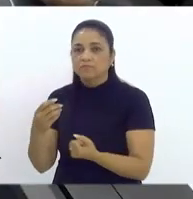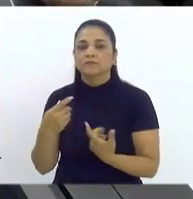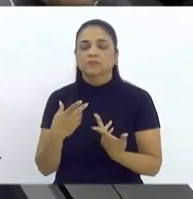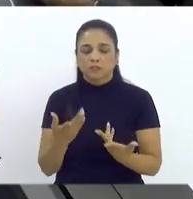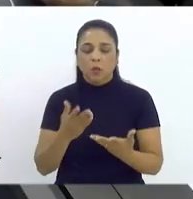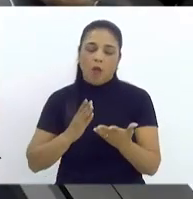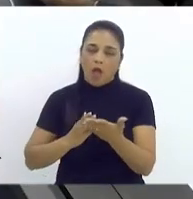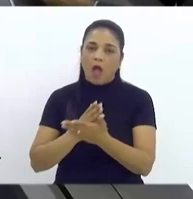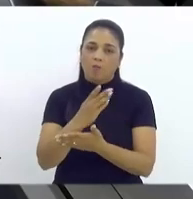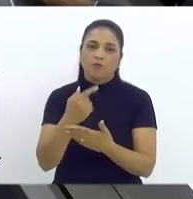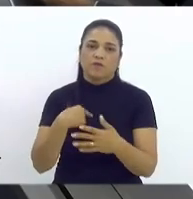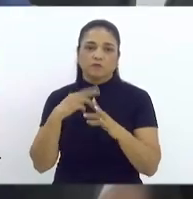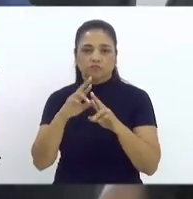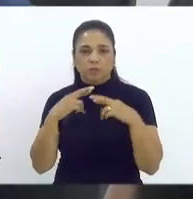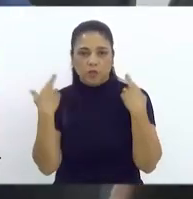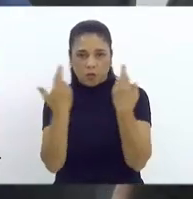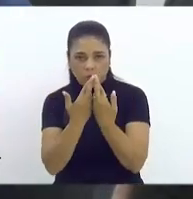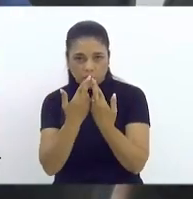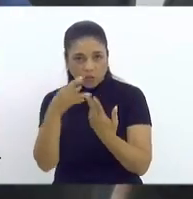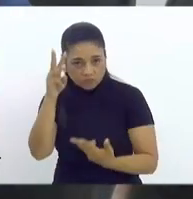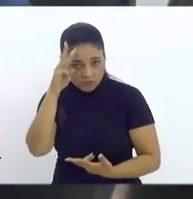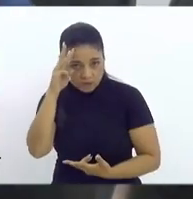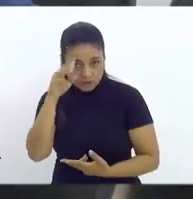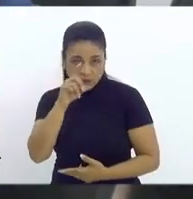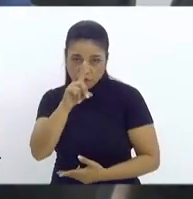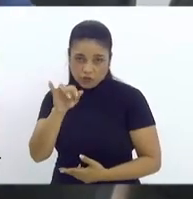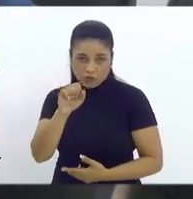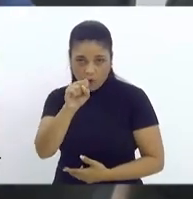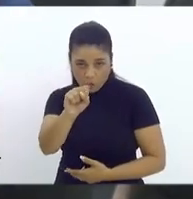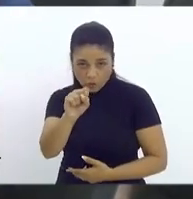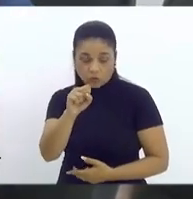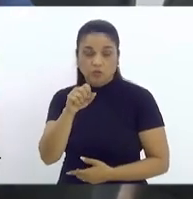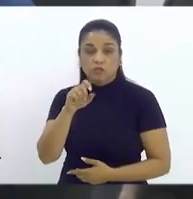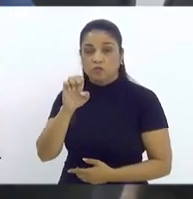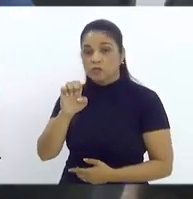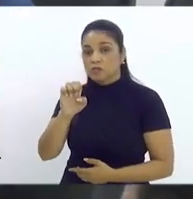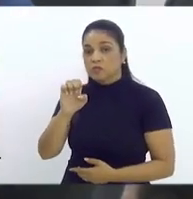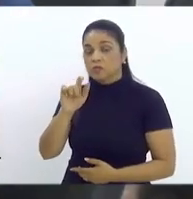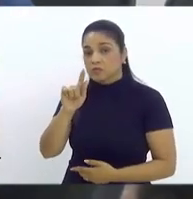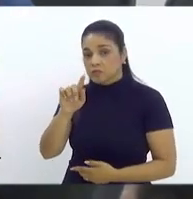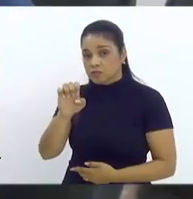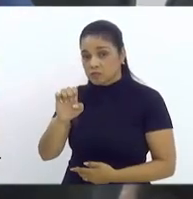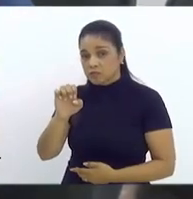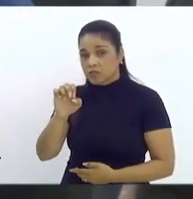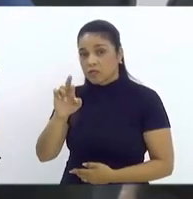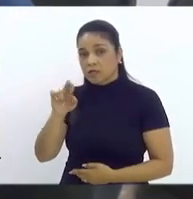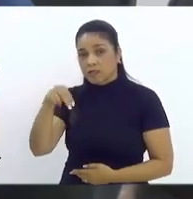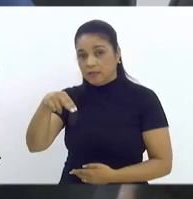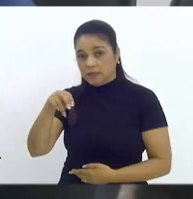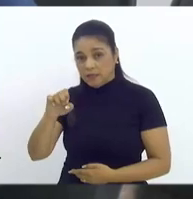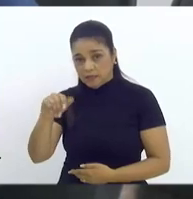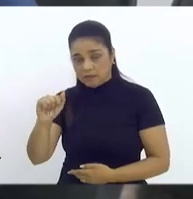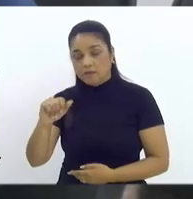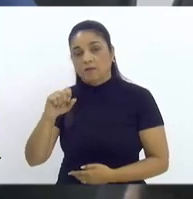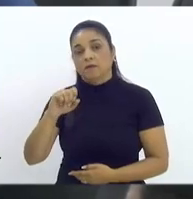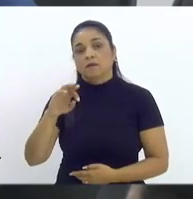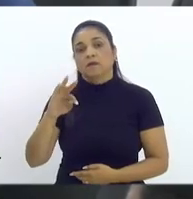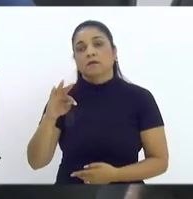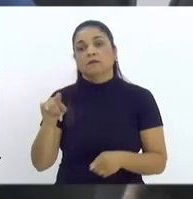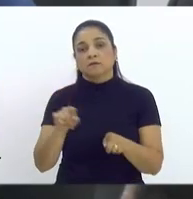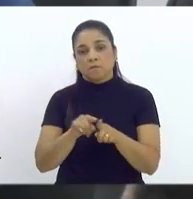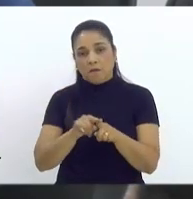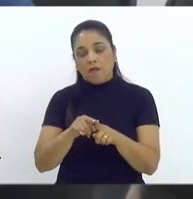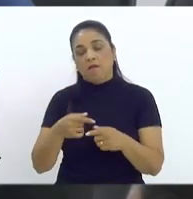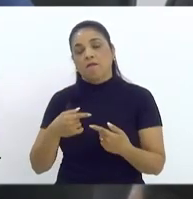então, que a próxima reunião seja sobre a Genersa e que a gente não avance, e a Getransp, que a gente não avance um milímetro